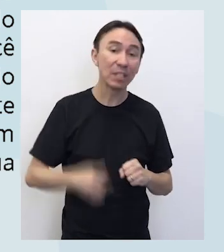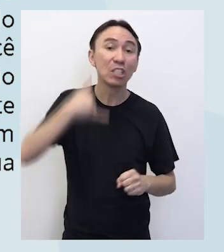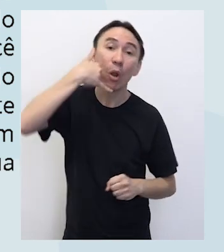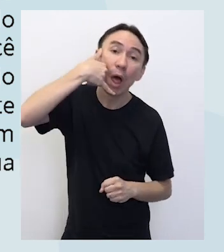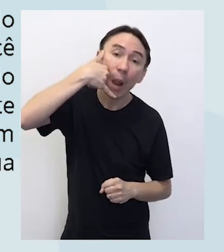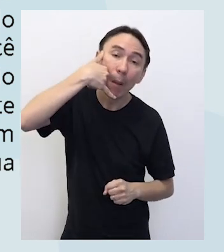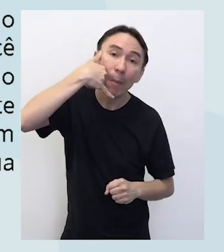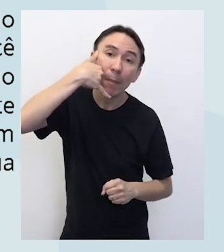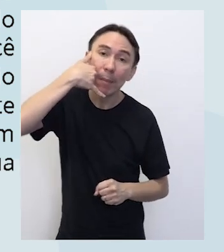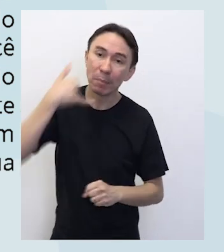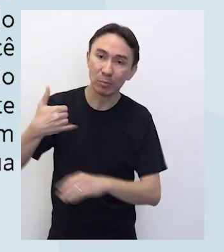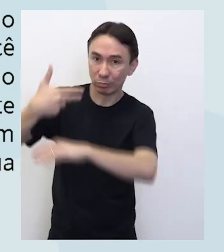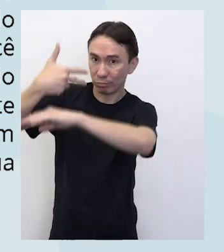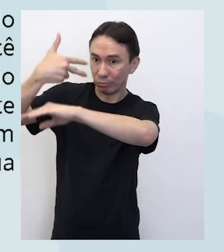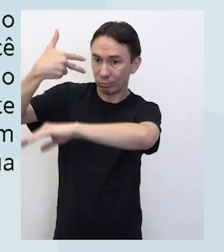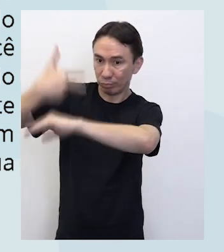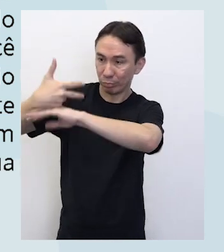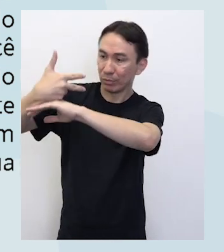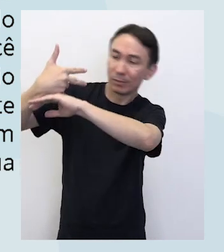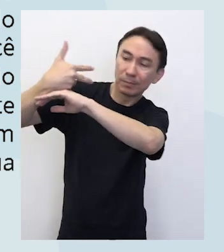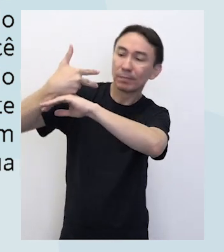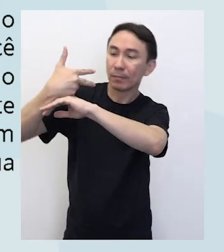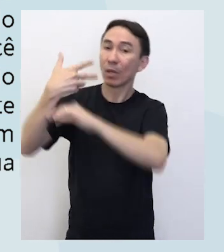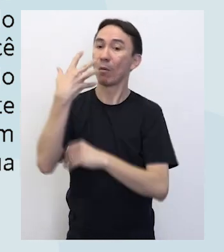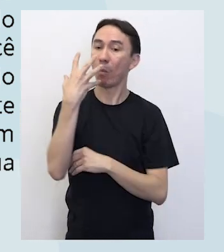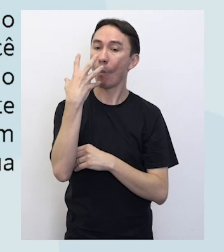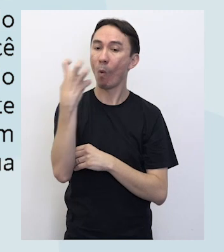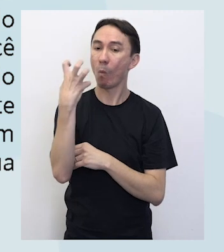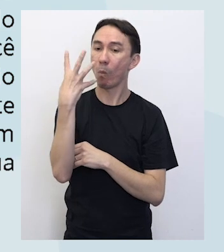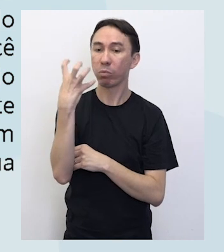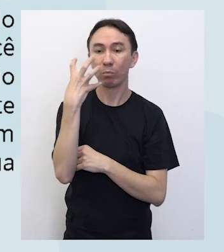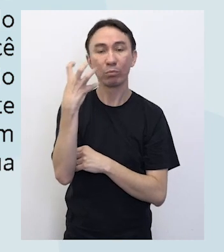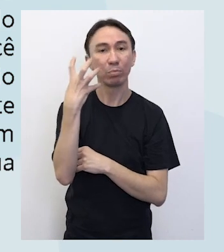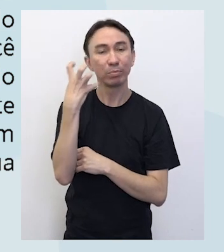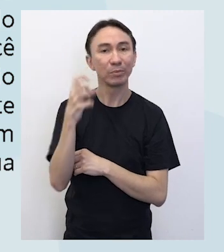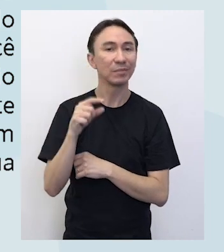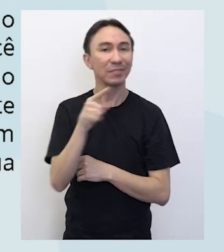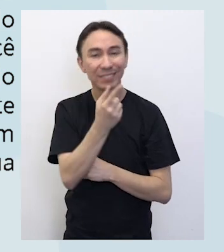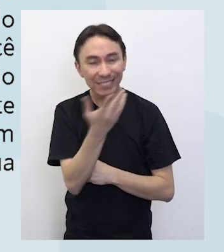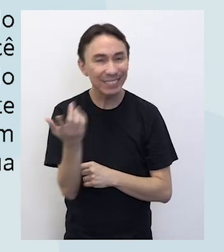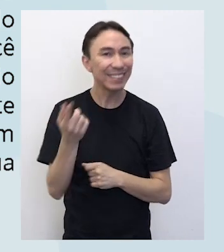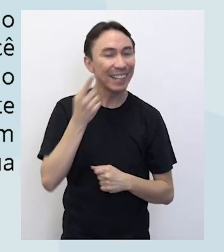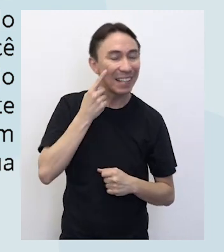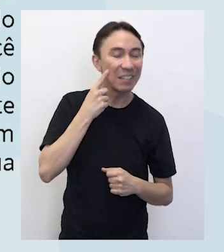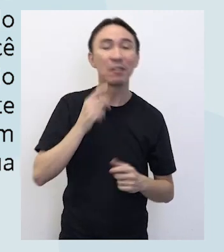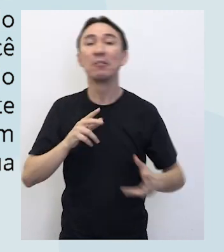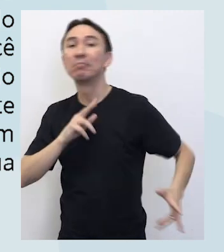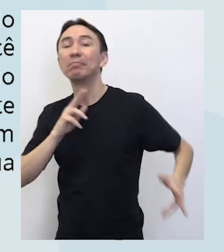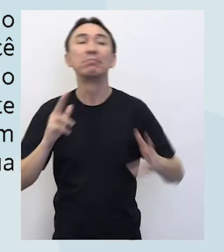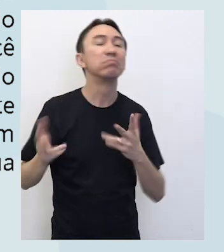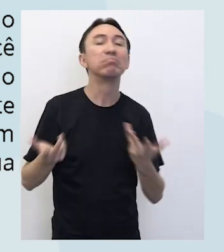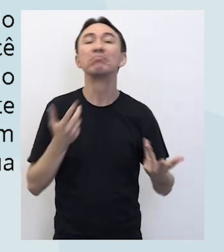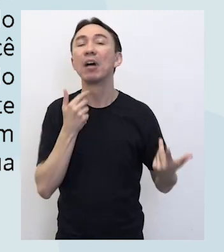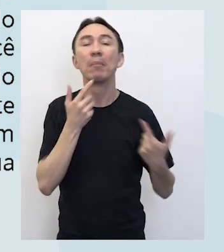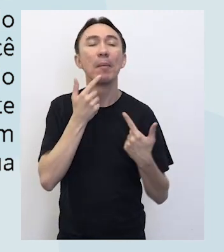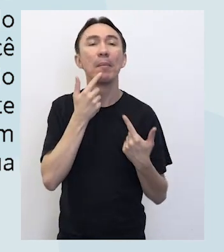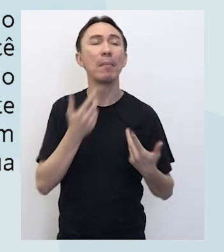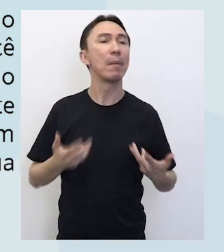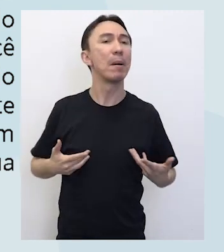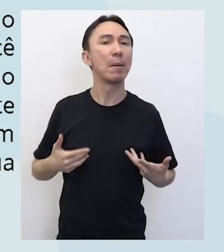tá? Gravem com a câmera do celular de vocês essa intervenção onde você vai estar fazendo, né, essa